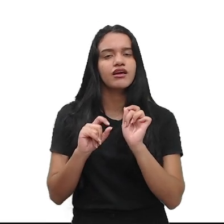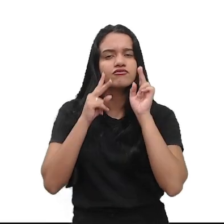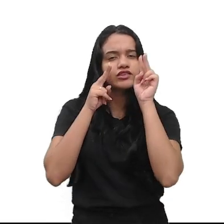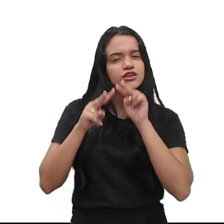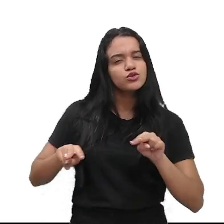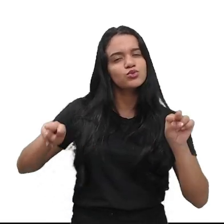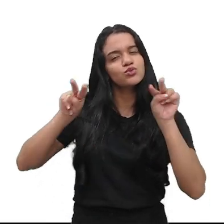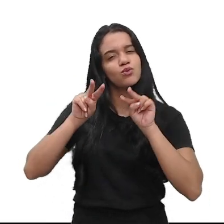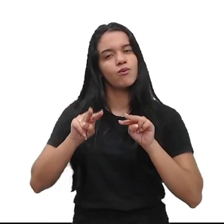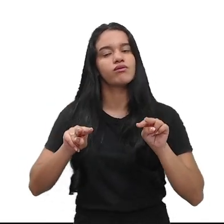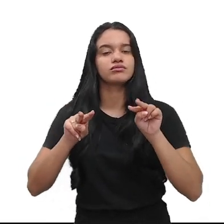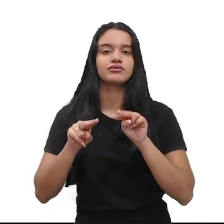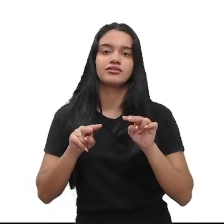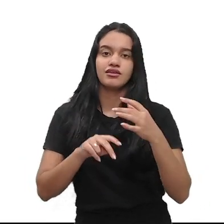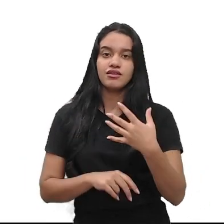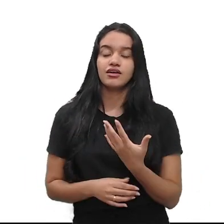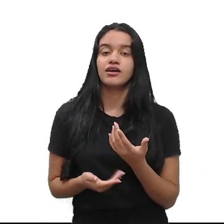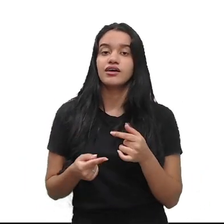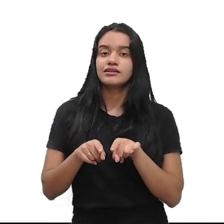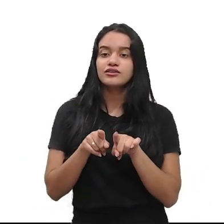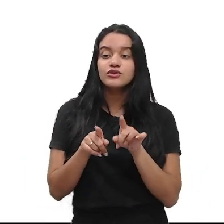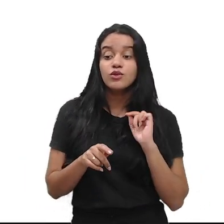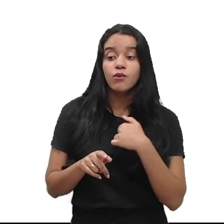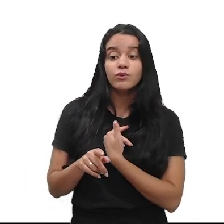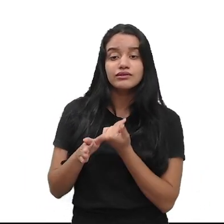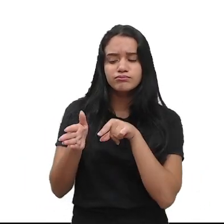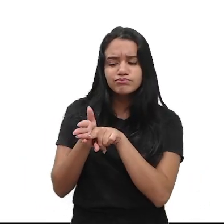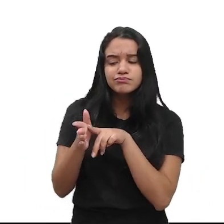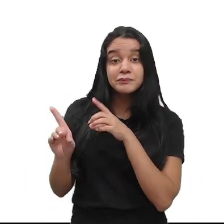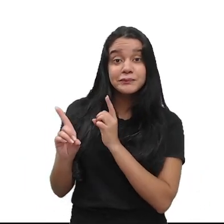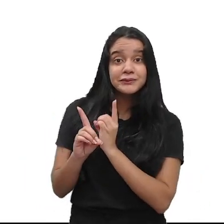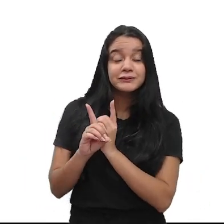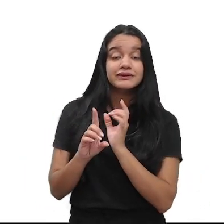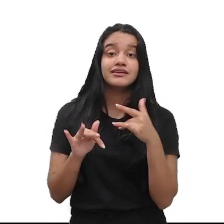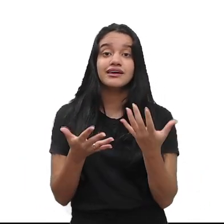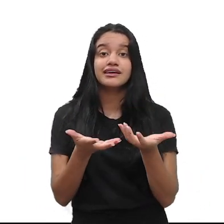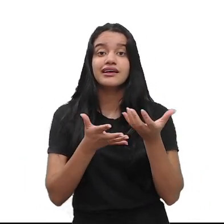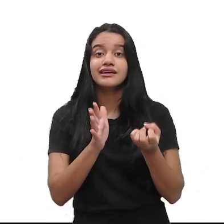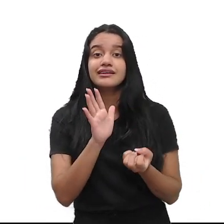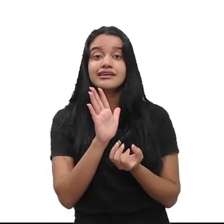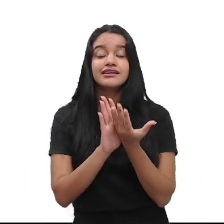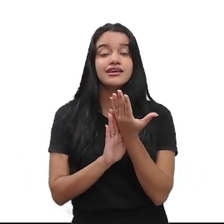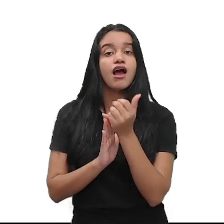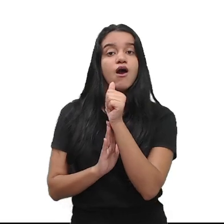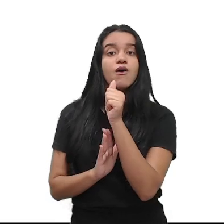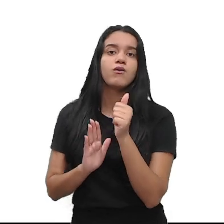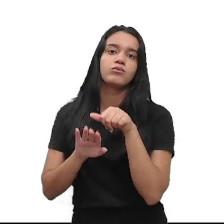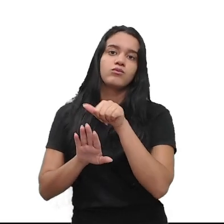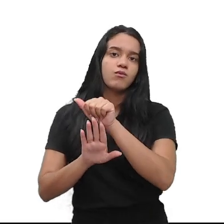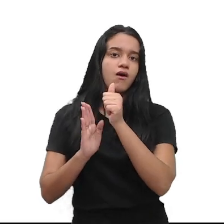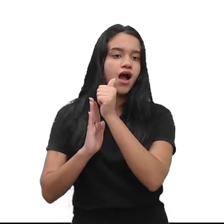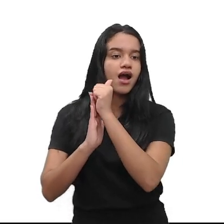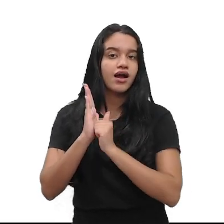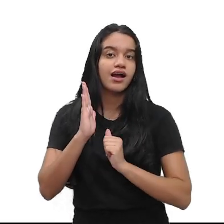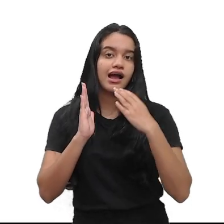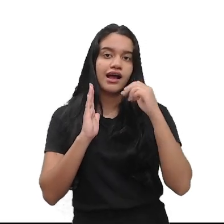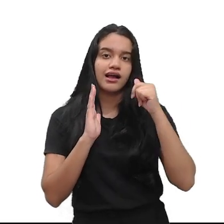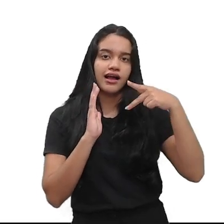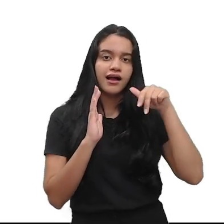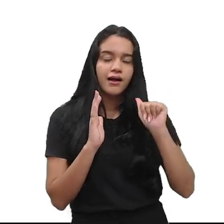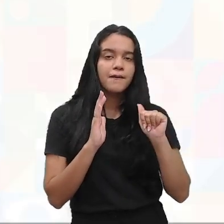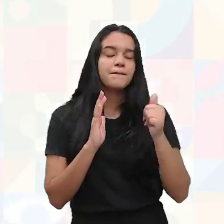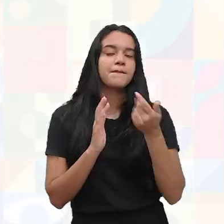visuais já no formato que a gente está procurando. Então, se a gente quer criar uma capa para Facebook, para uma determinada